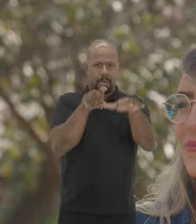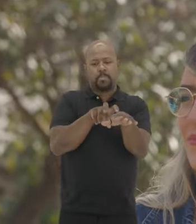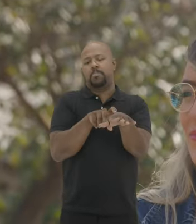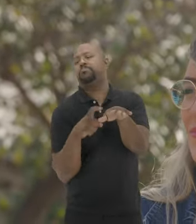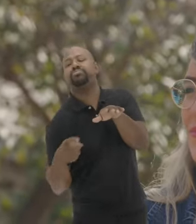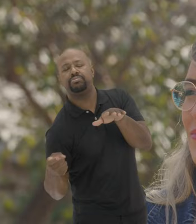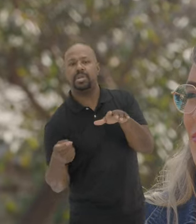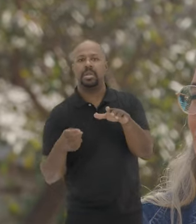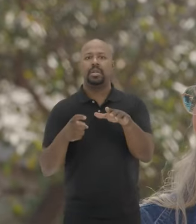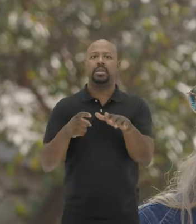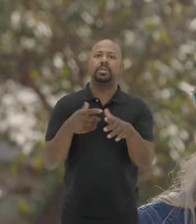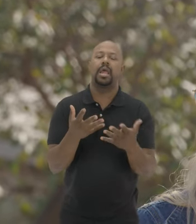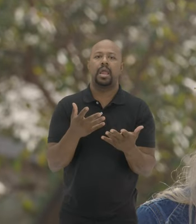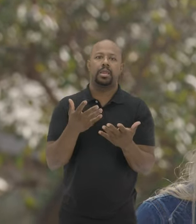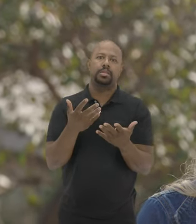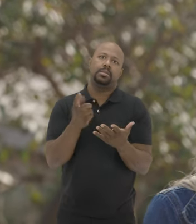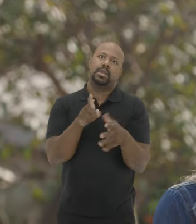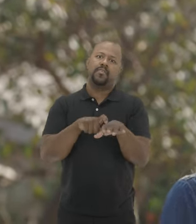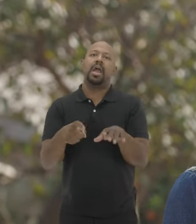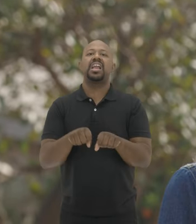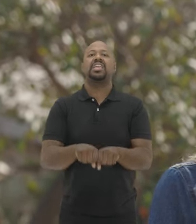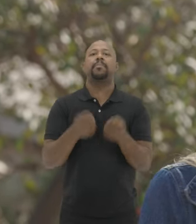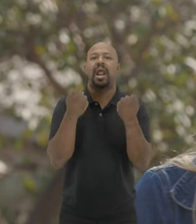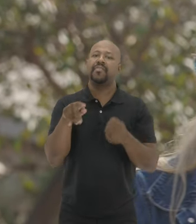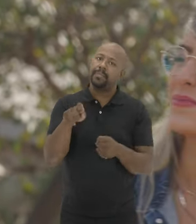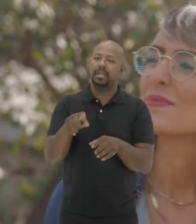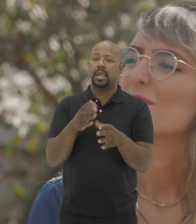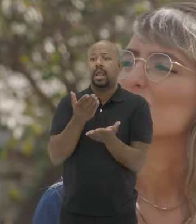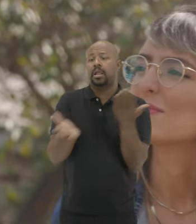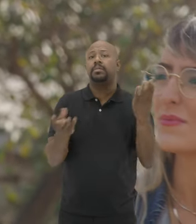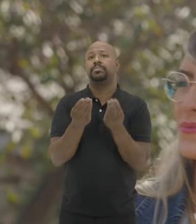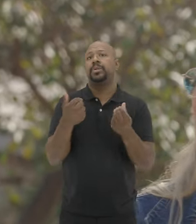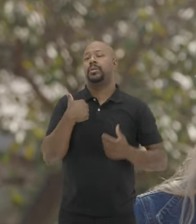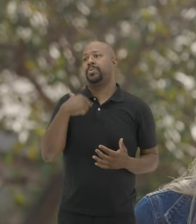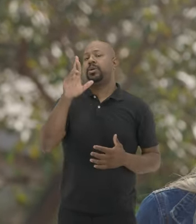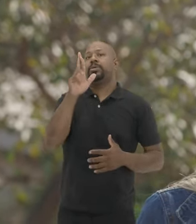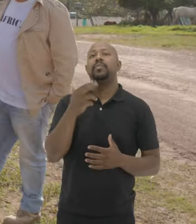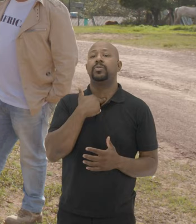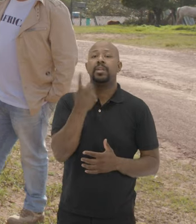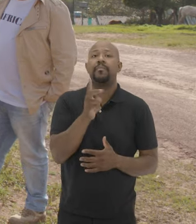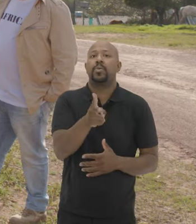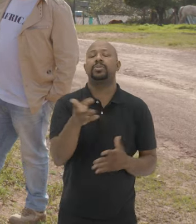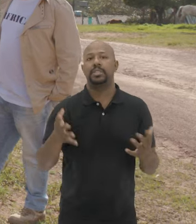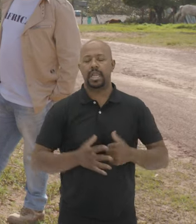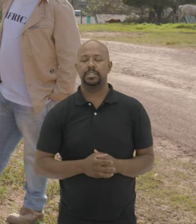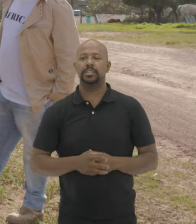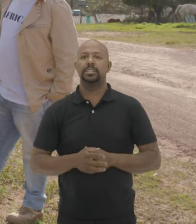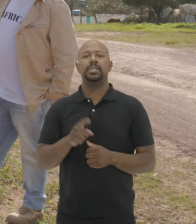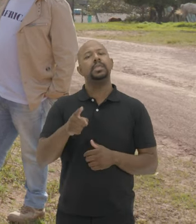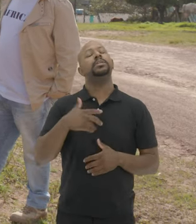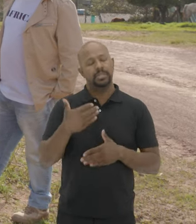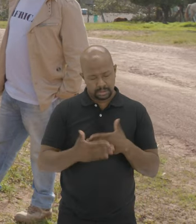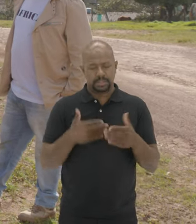cair aí e né pela ser muito inimigo quebrava uma pata era perda para o estancieiro Né não tinha como dar continuidade e seguindo